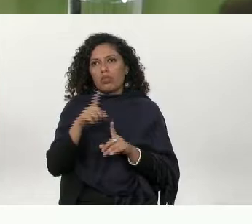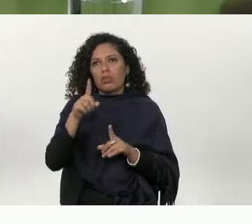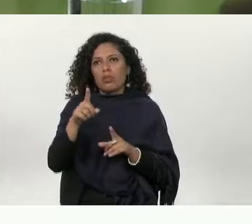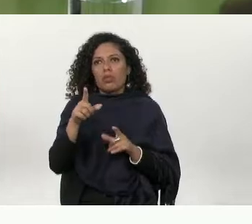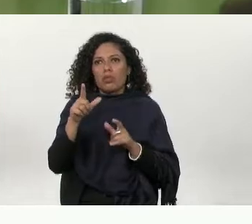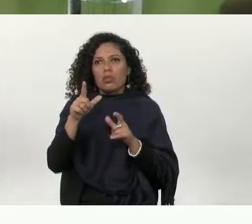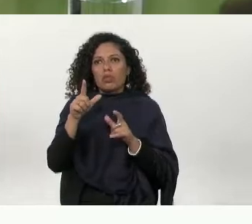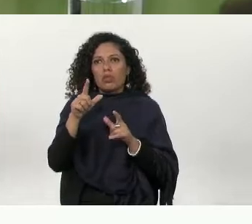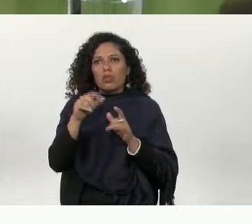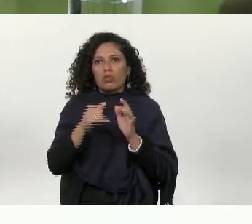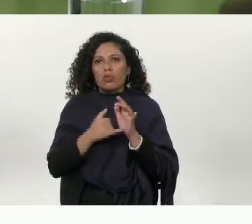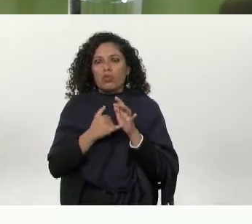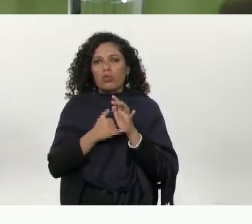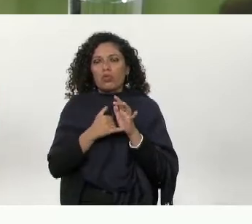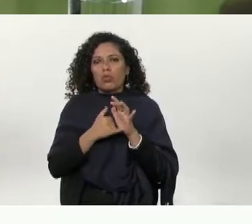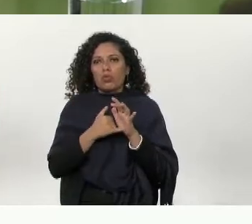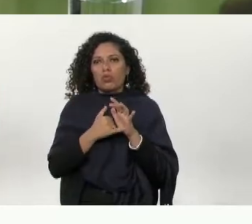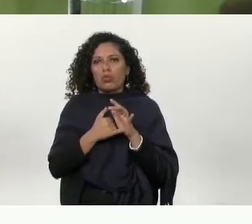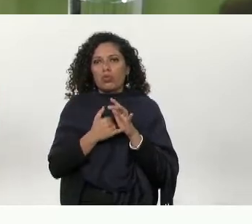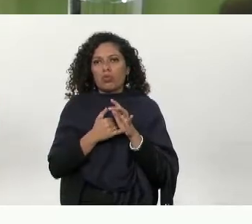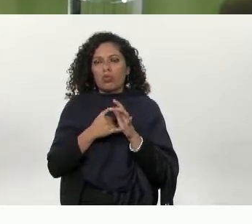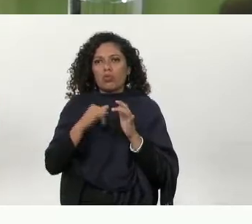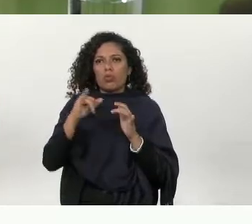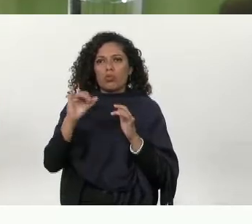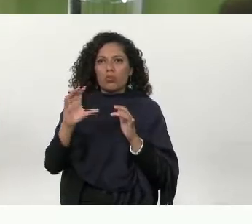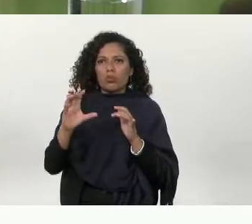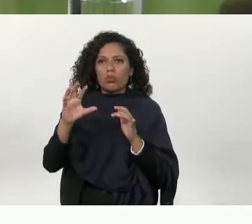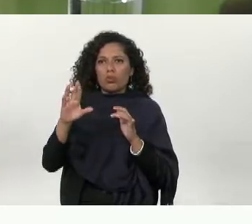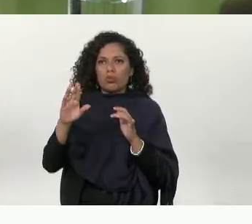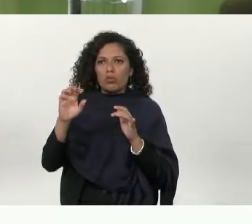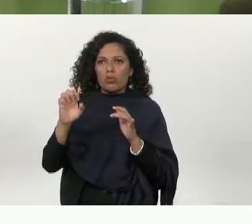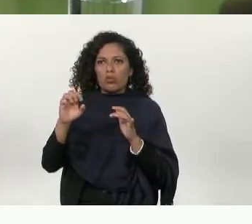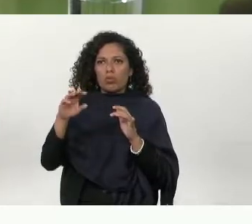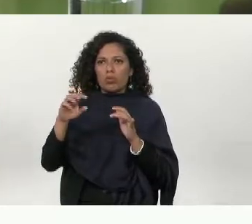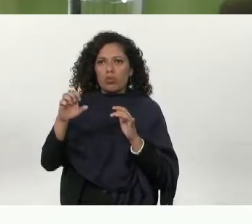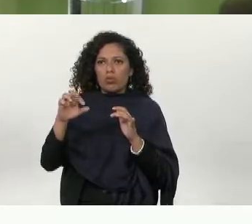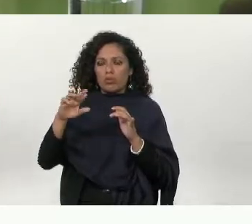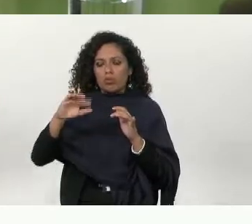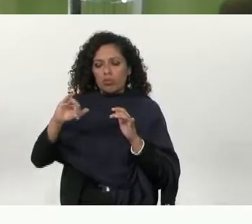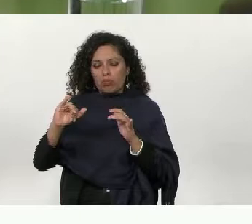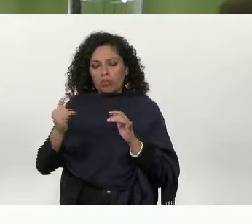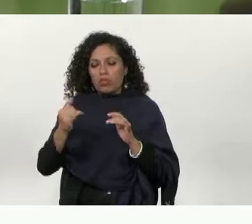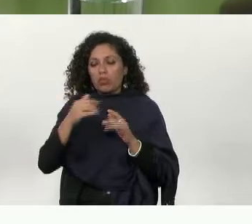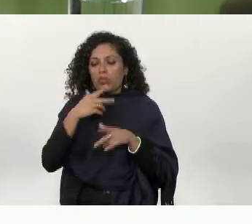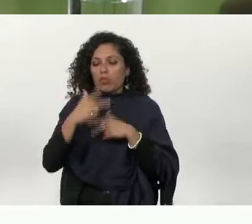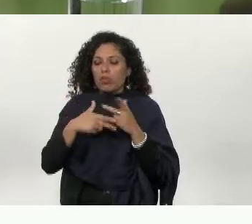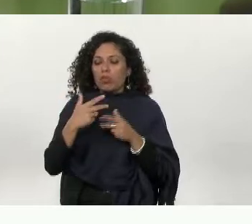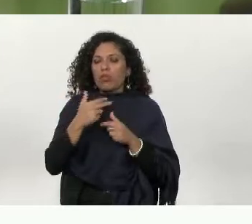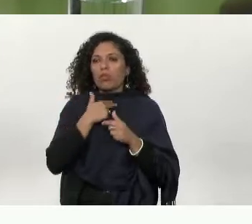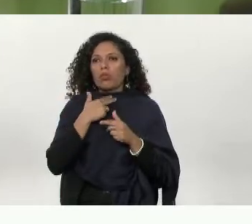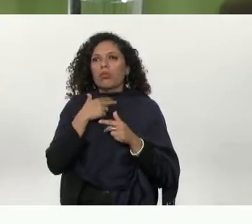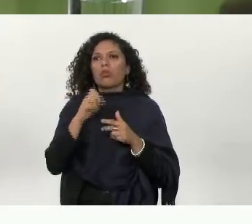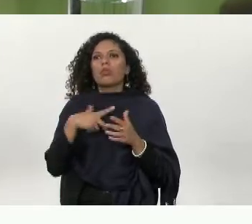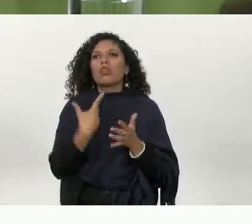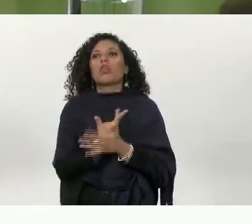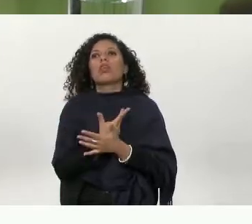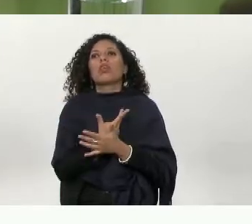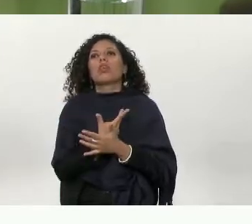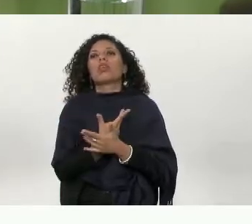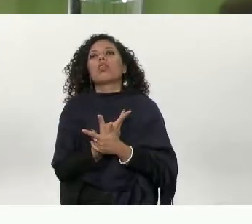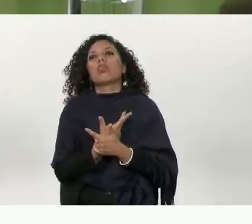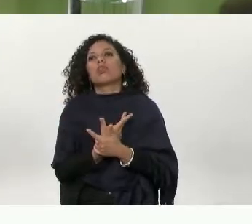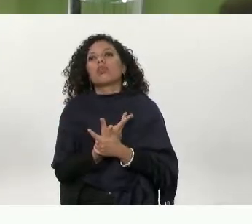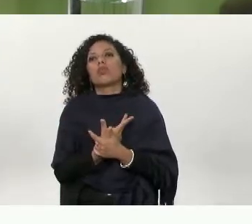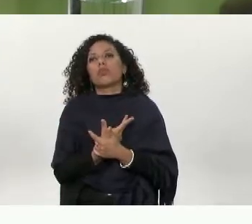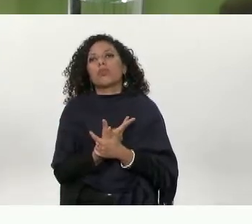desconsidera isso como um equipamento tecnicamente válido para internação. O senhor está abordando de outra forma. Estou pontuando